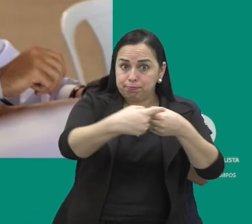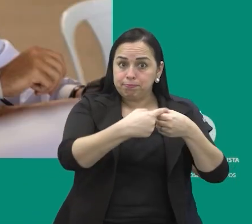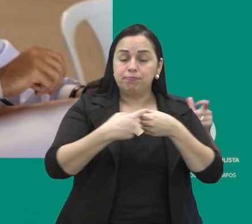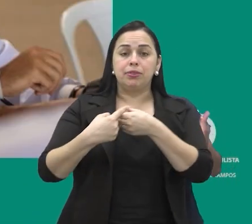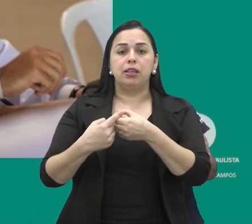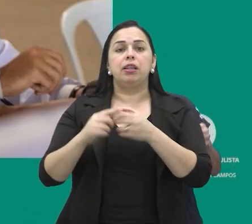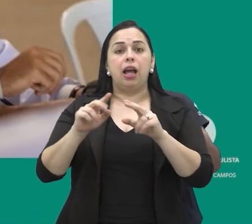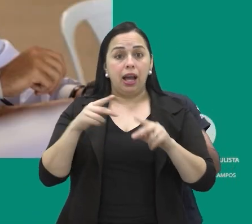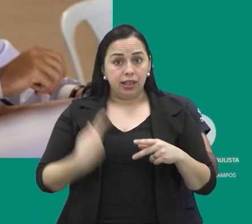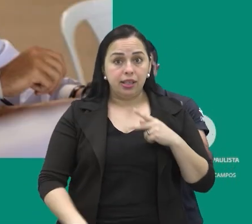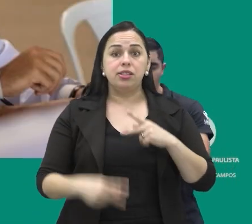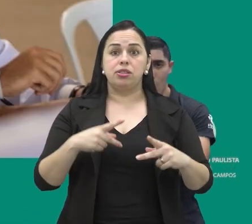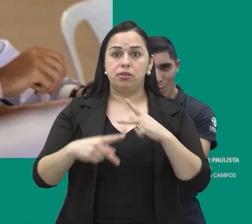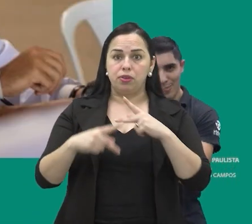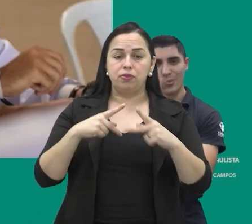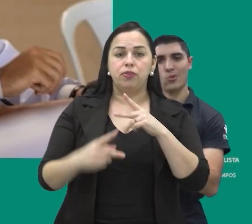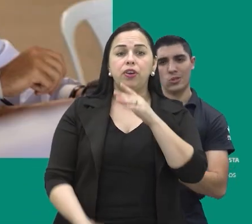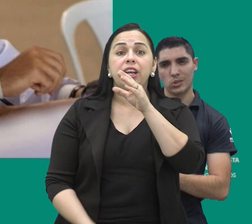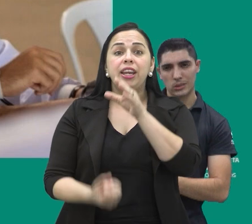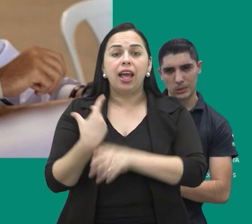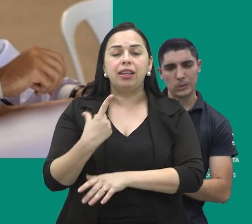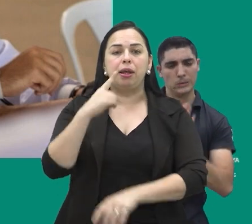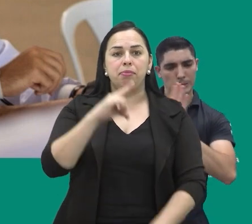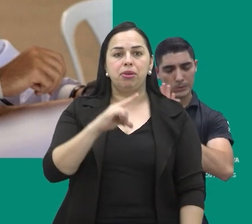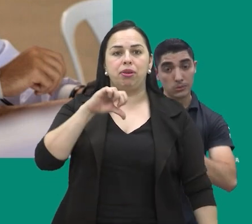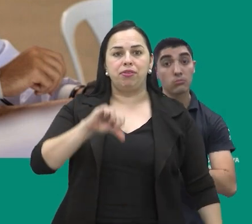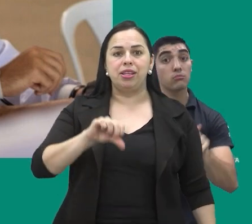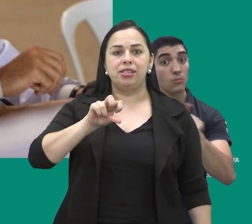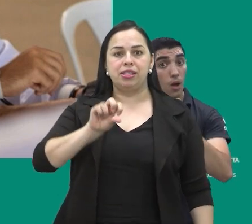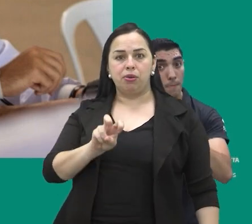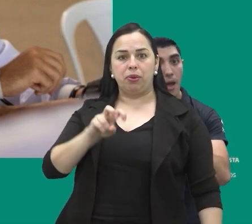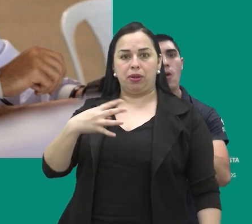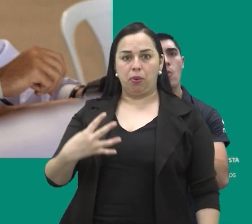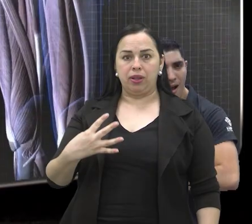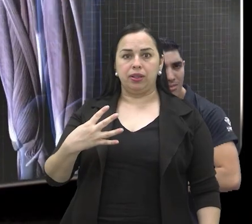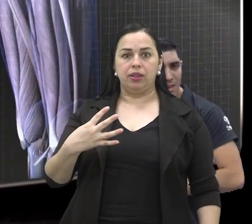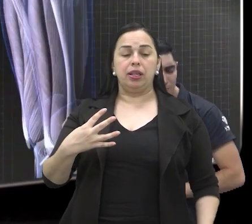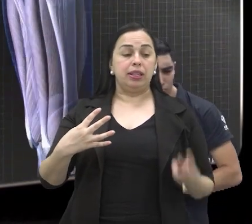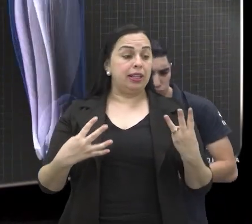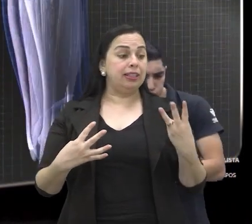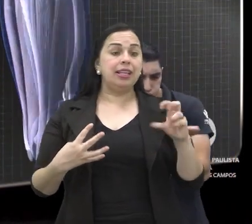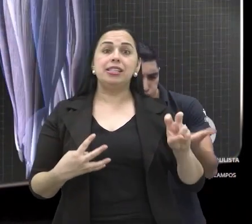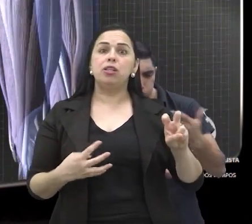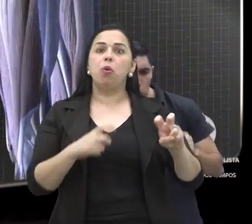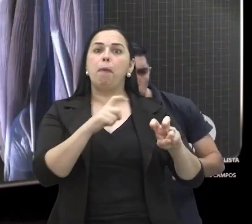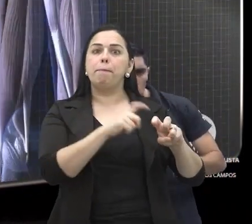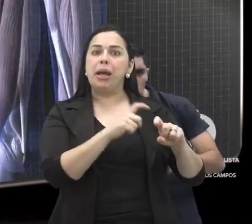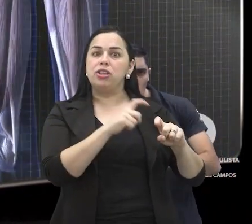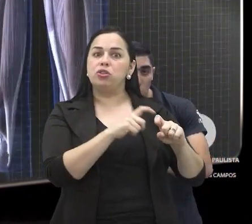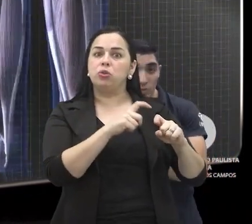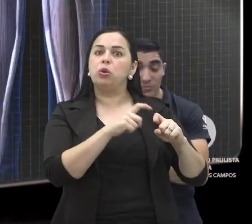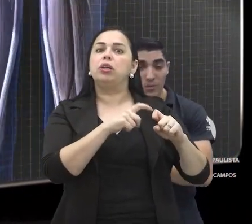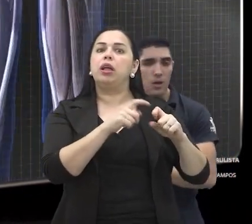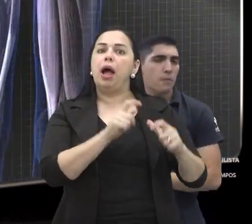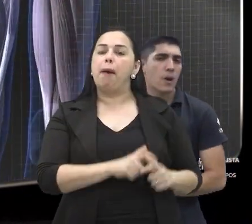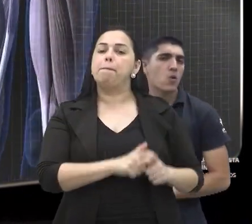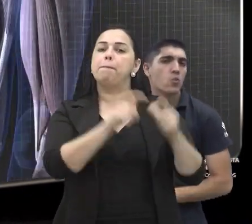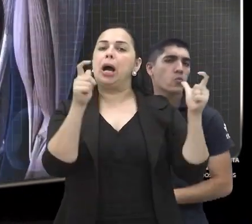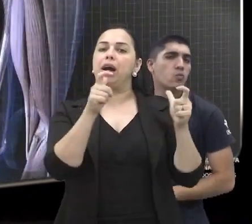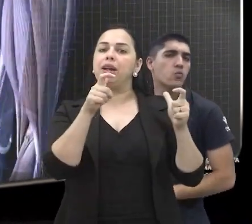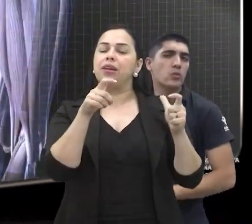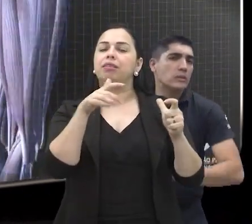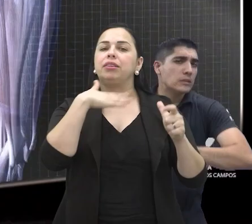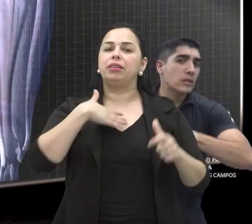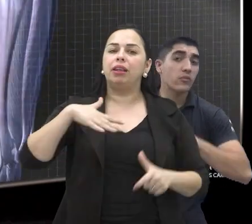São José dos Campos é uma delas. Criada em 1954 por 35 médicos, boa parte deles